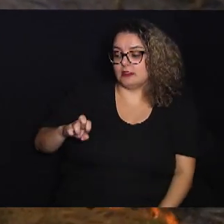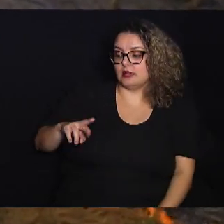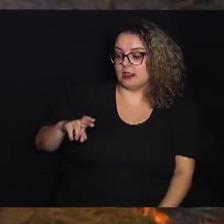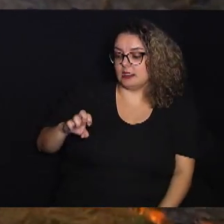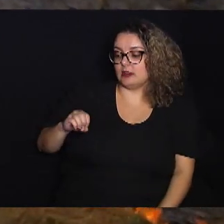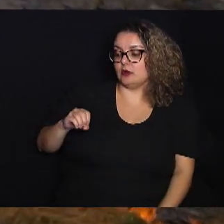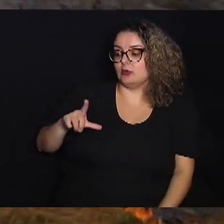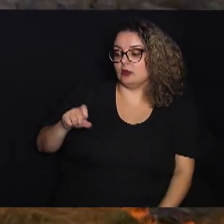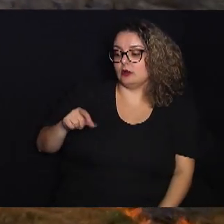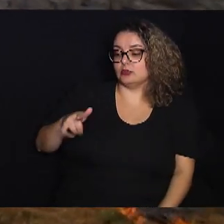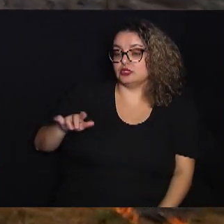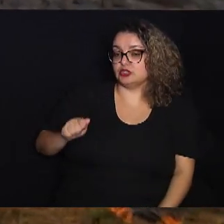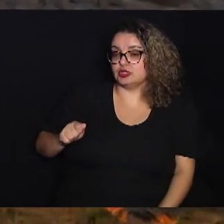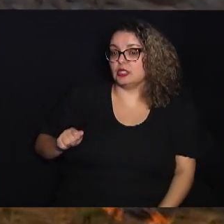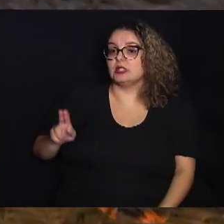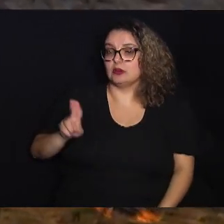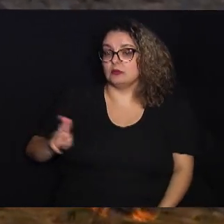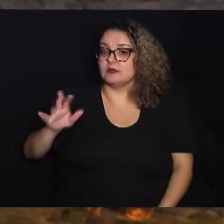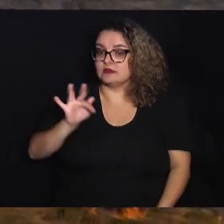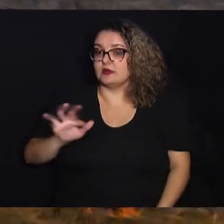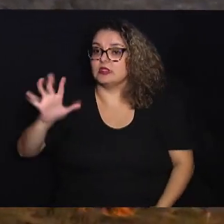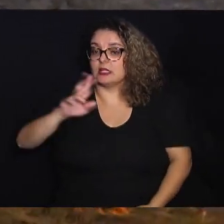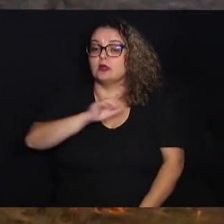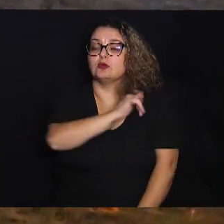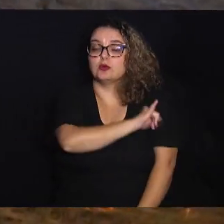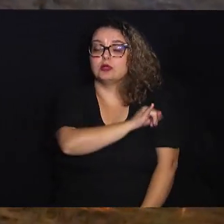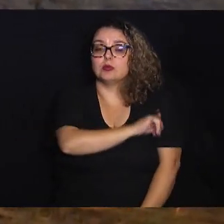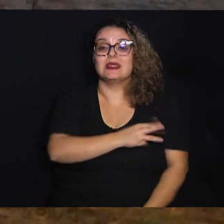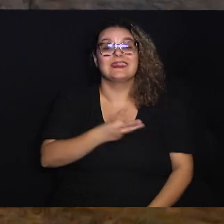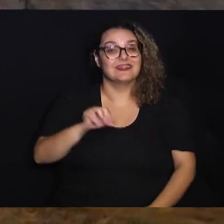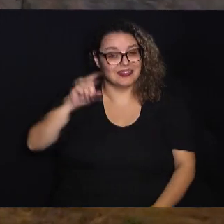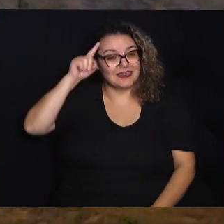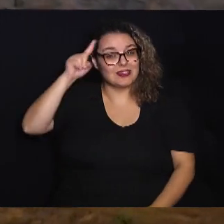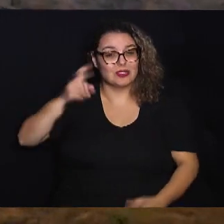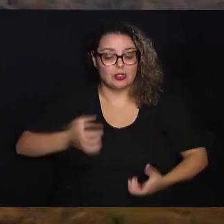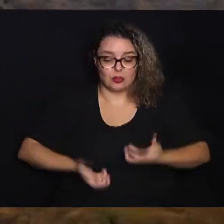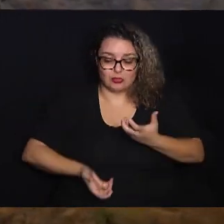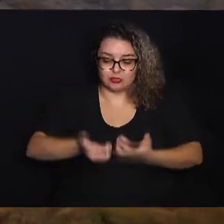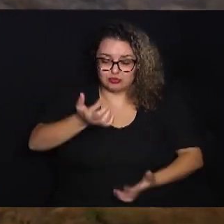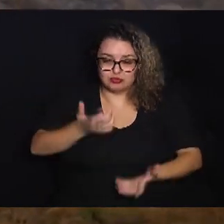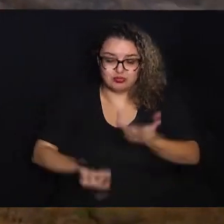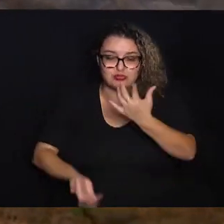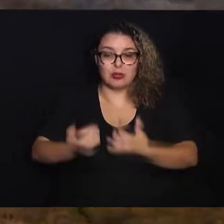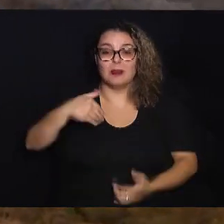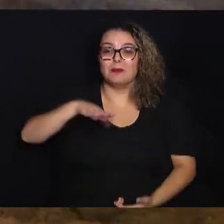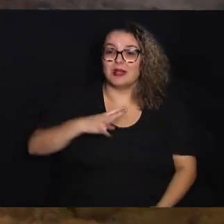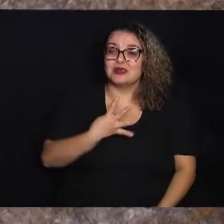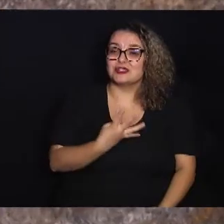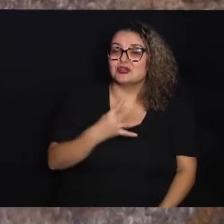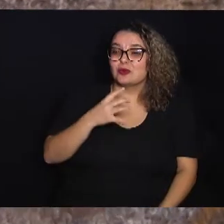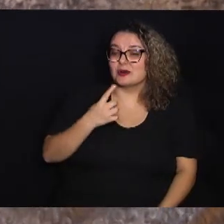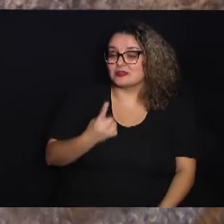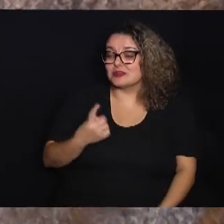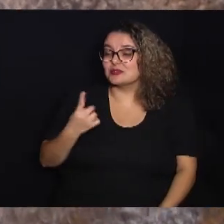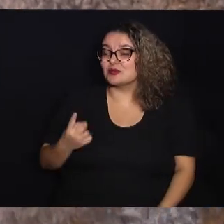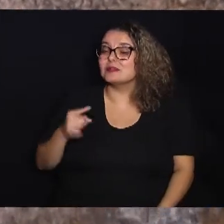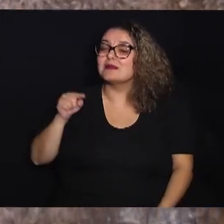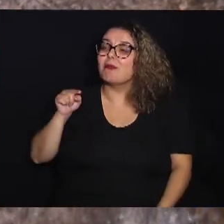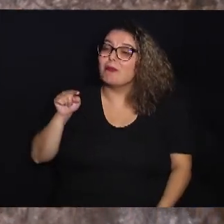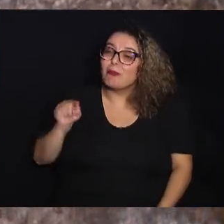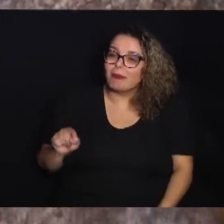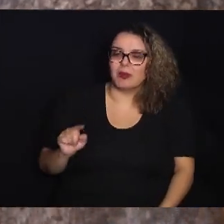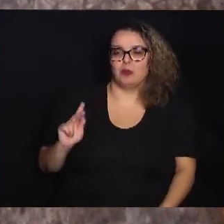da Universidade Federal do Rio de Janeiro. Em apenas 30 dias, o fogo consumiu mais de 411